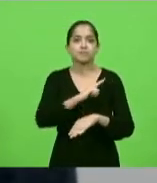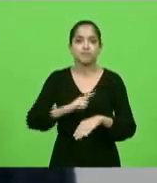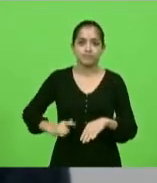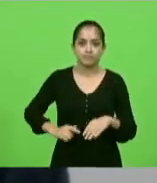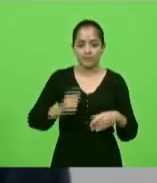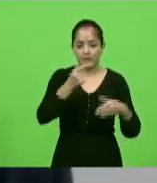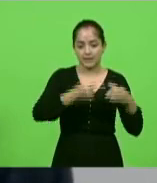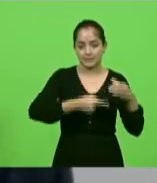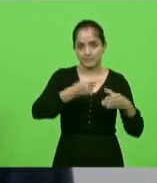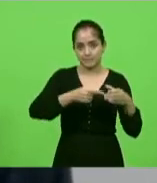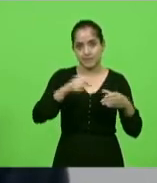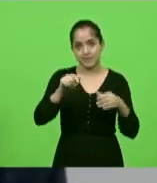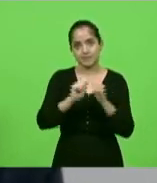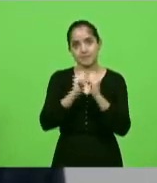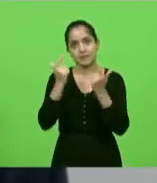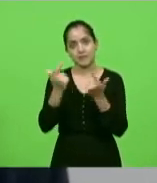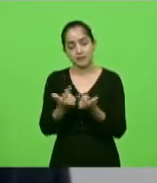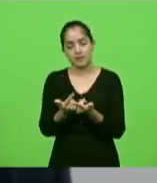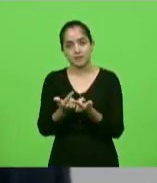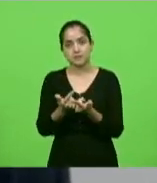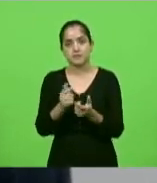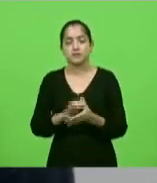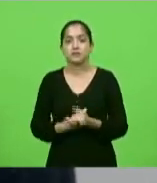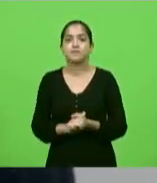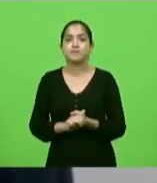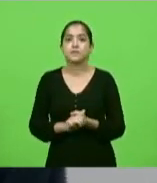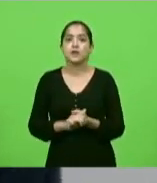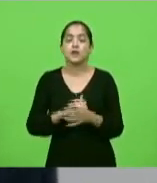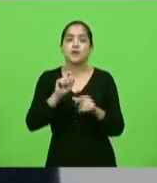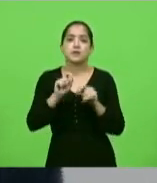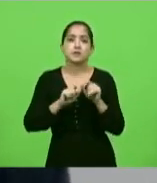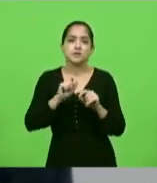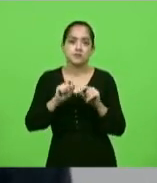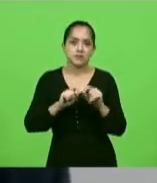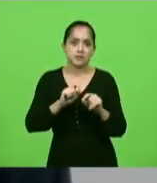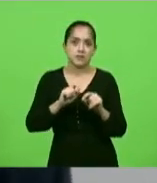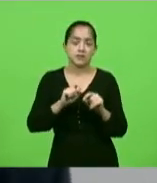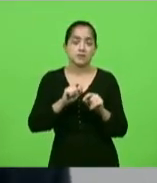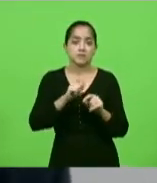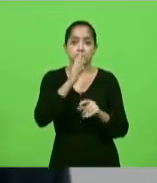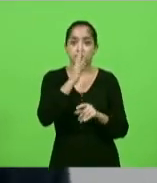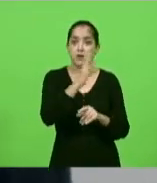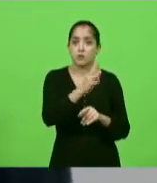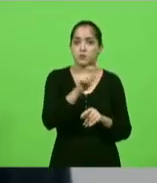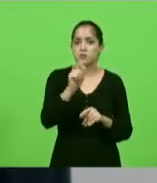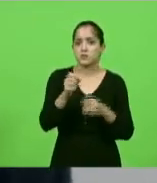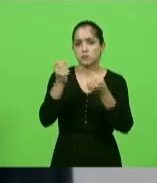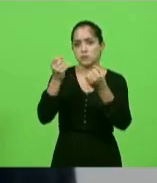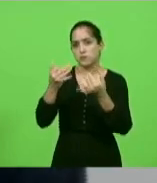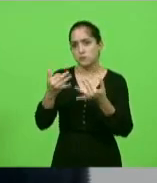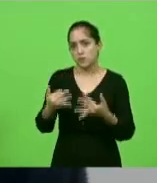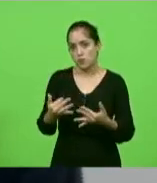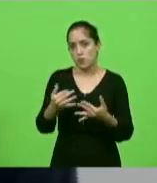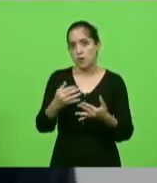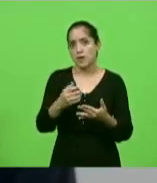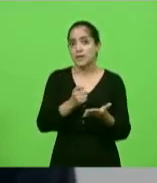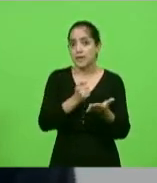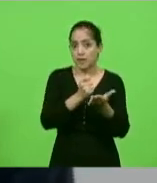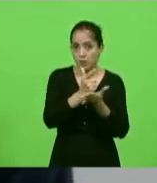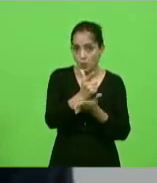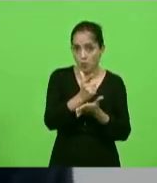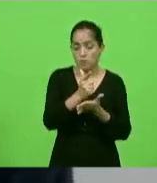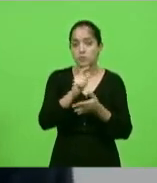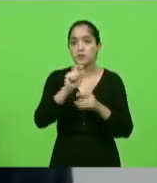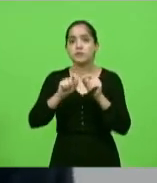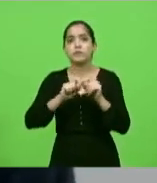CPI da Alesc. Em essência, tem-se que, segundo a acusação, que a aquisição dos respiradores